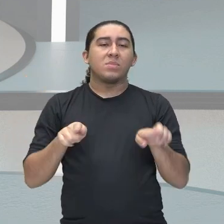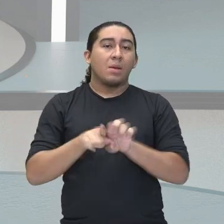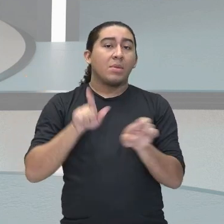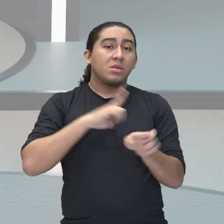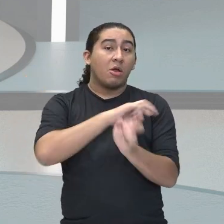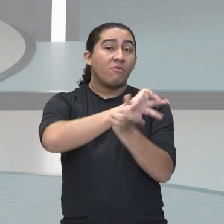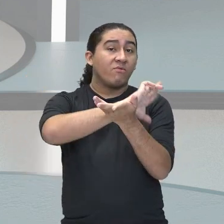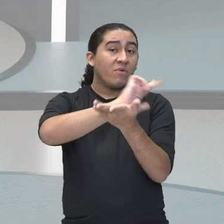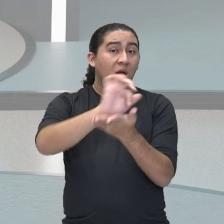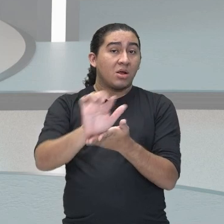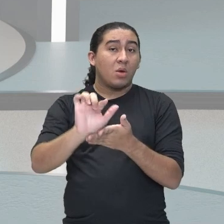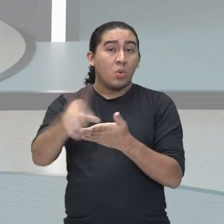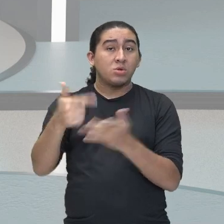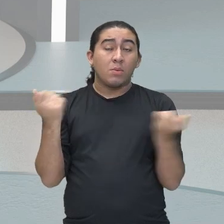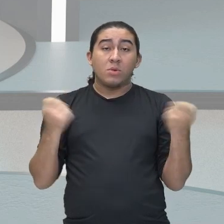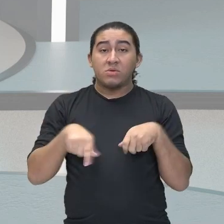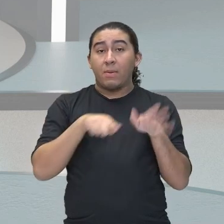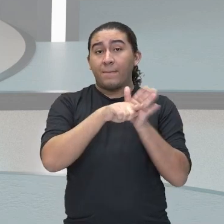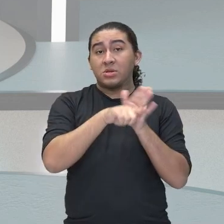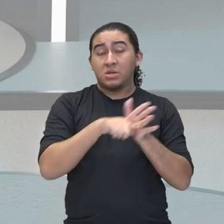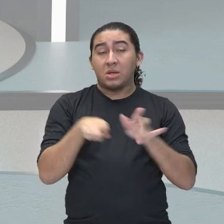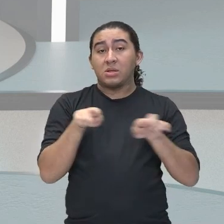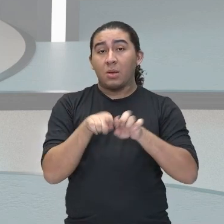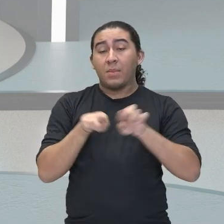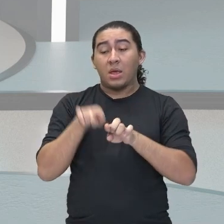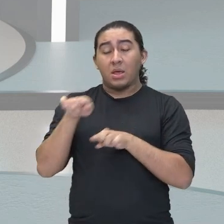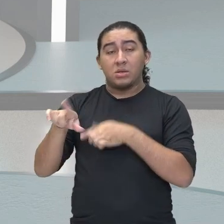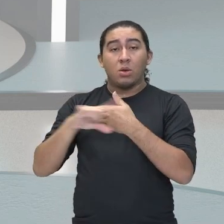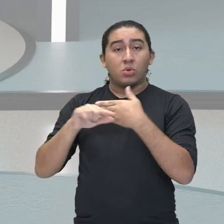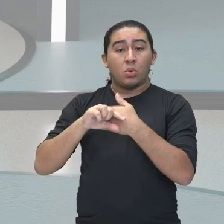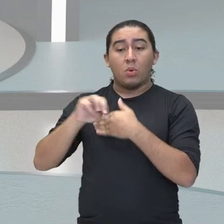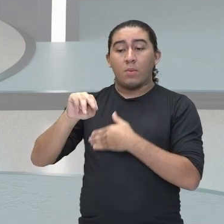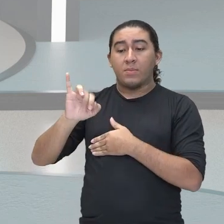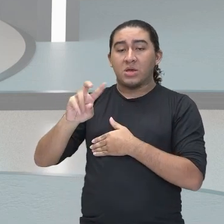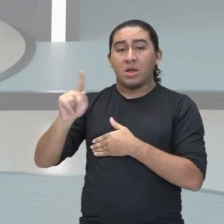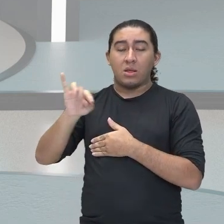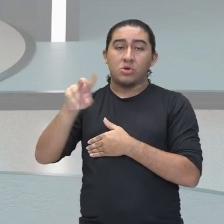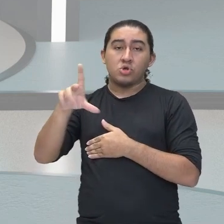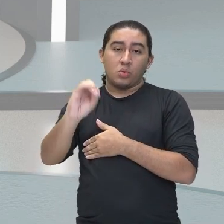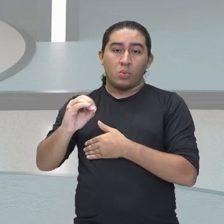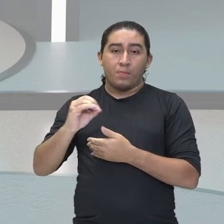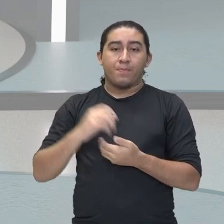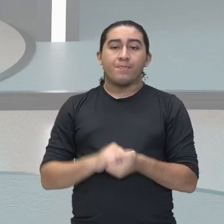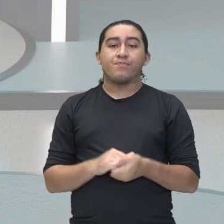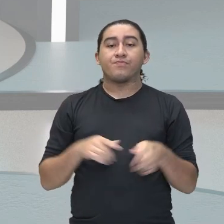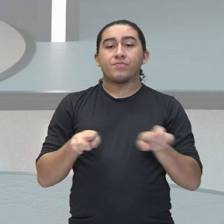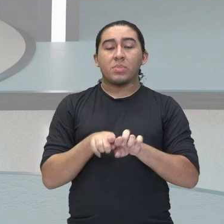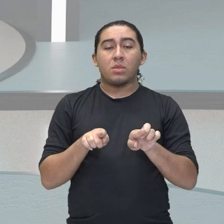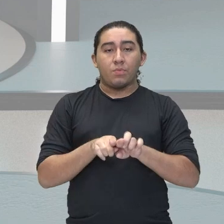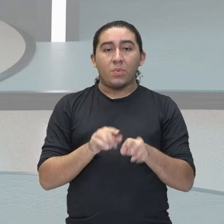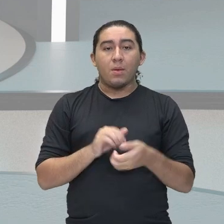que vale a pena pesquisar. É Michelangelo o nome dele. E na arquitetura, nessa época